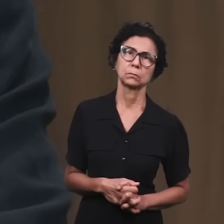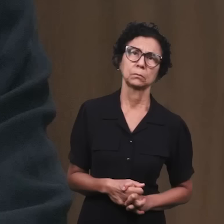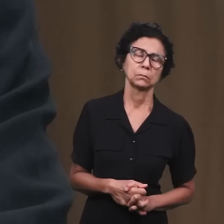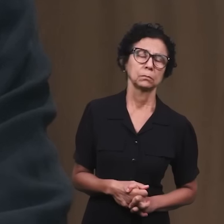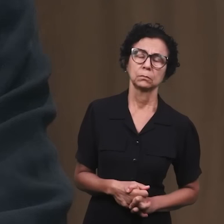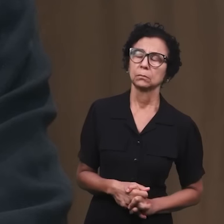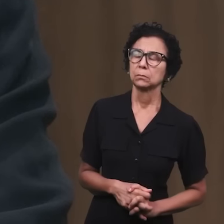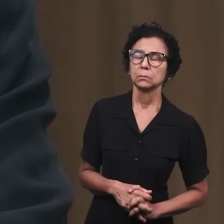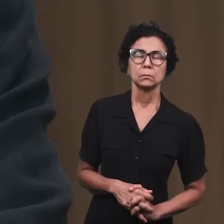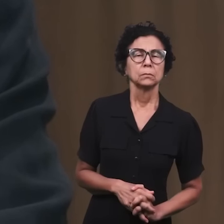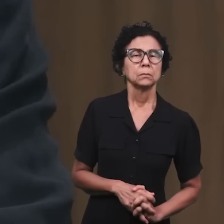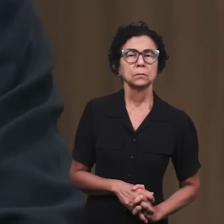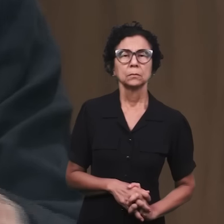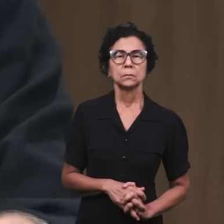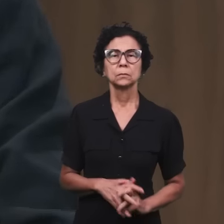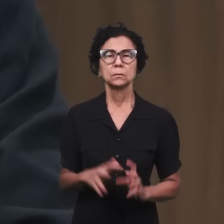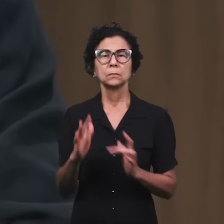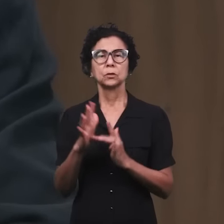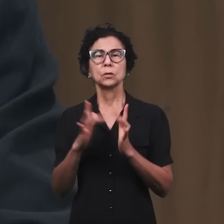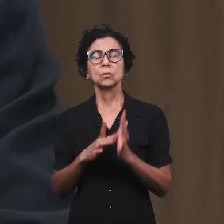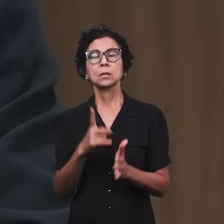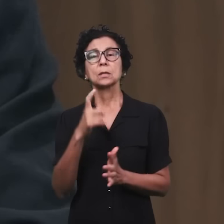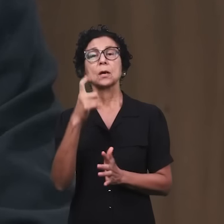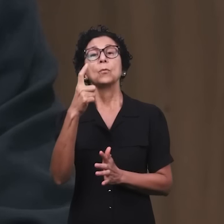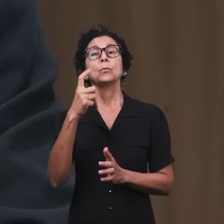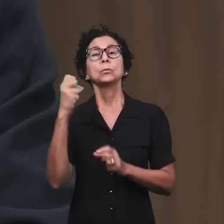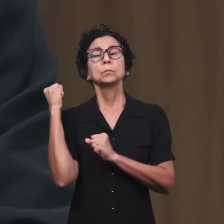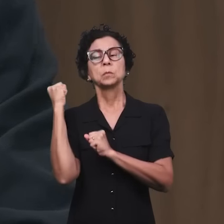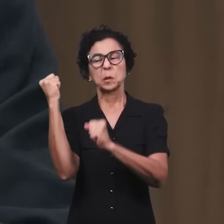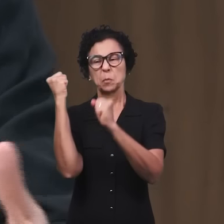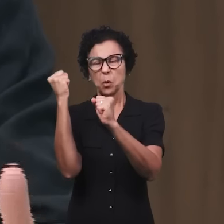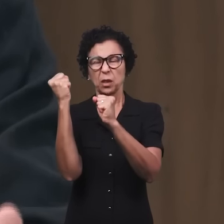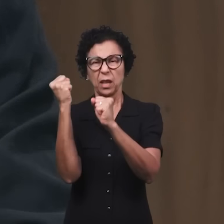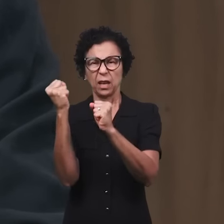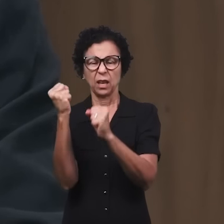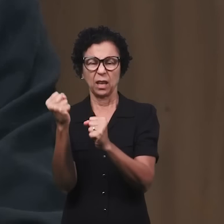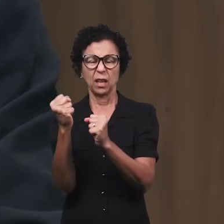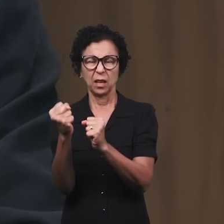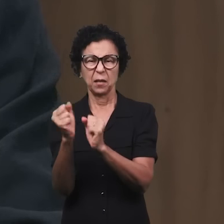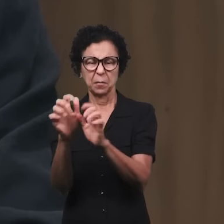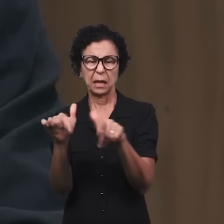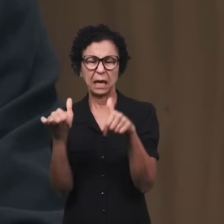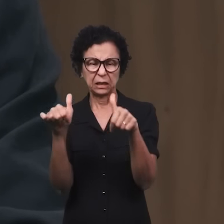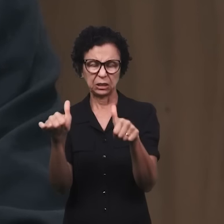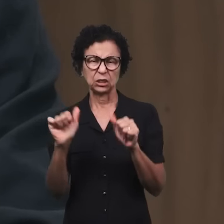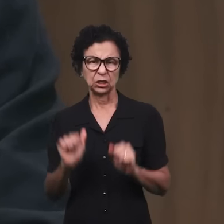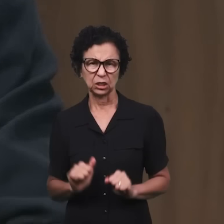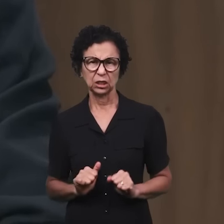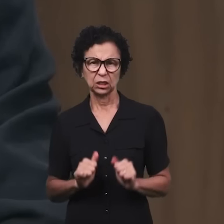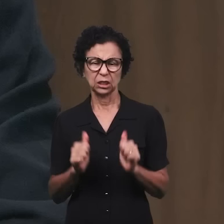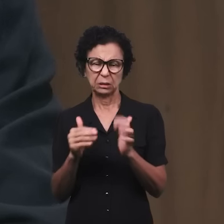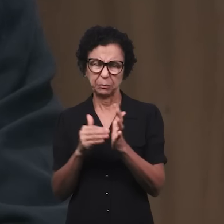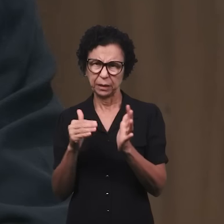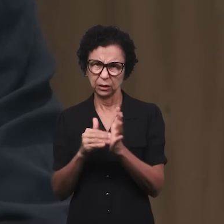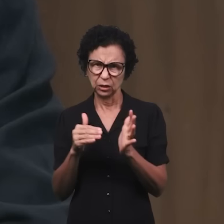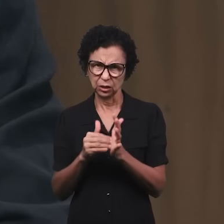poder para interromper, para quebrar aqueles padrões. Mas é um padrão que o mundo colocou, é